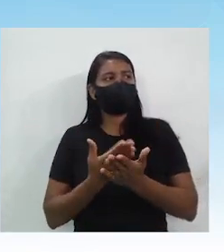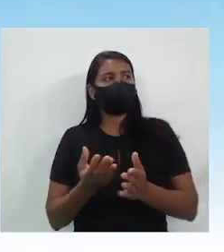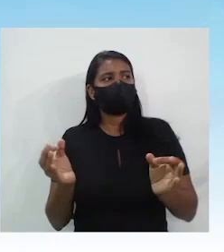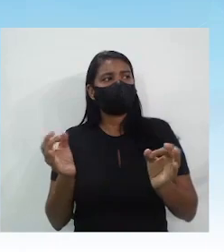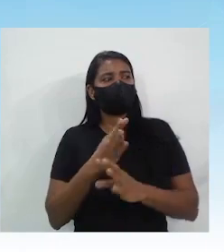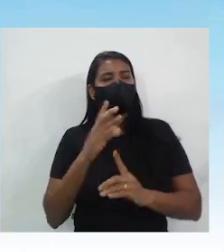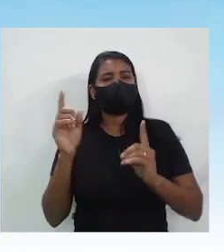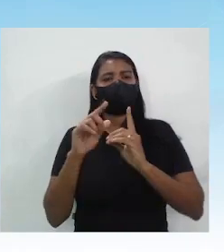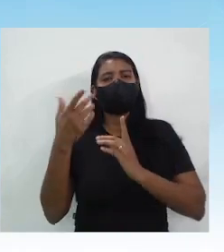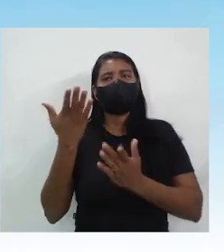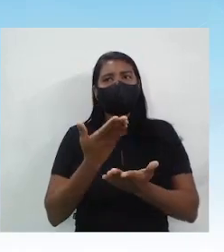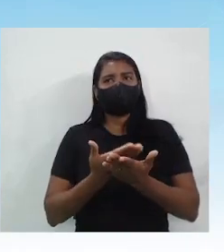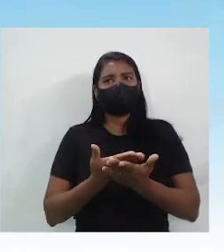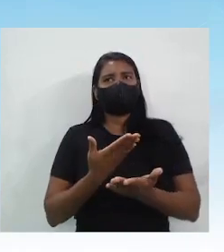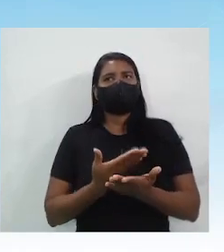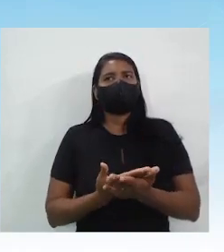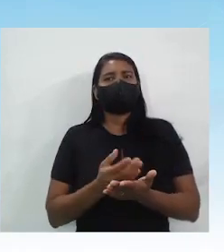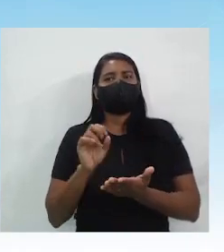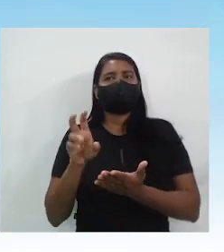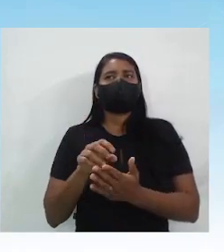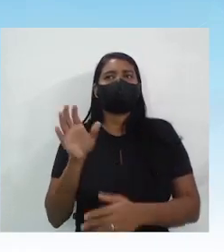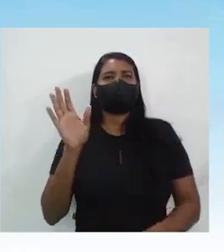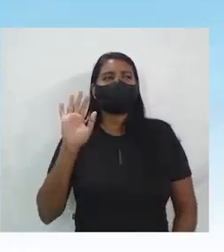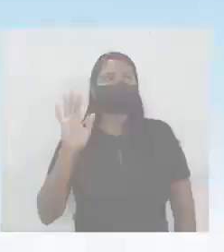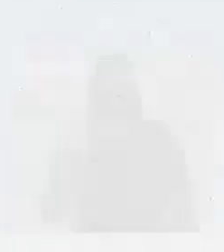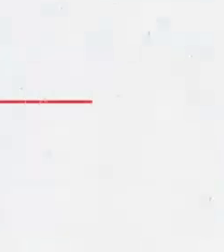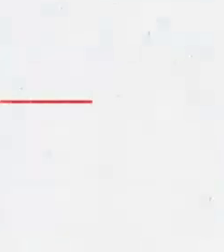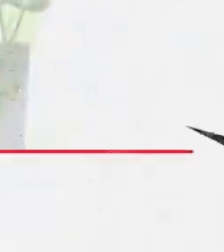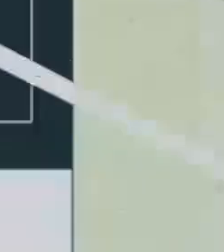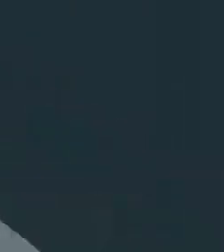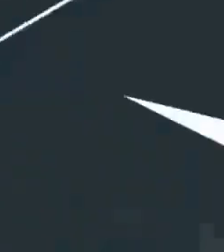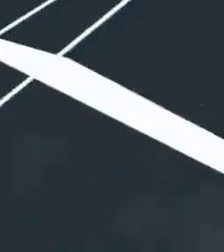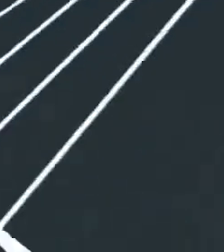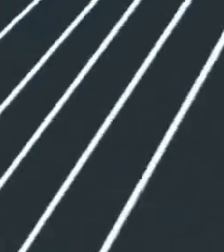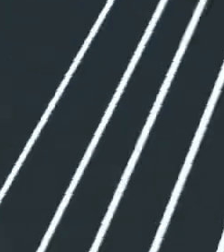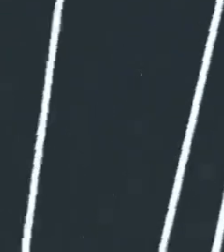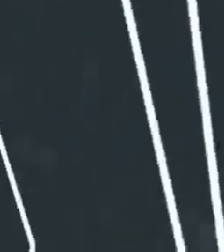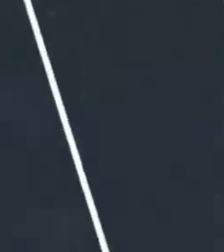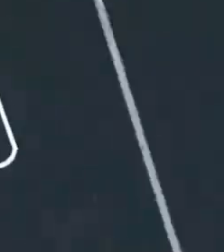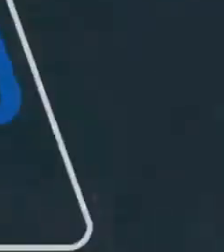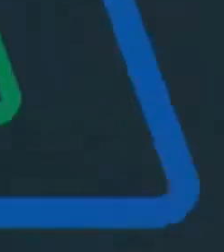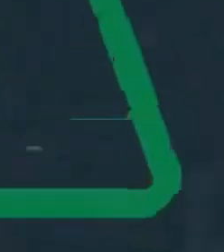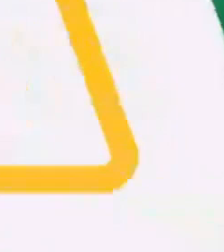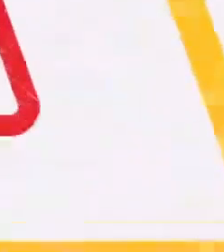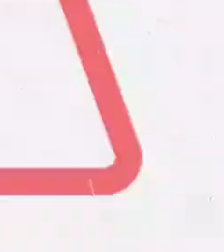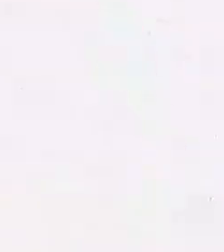e a gente se encontra na próxima aula do EducaPE.